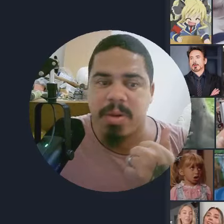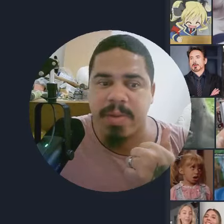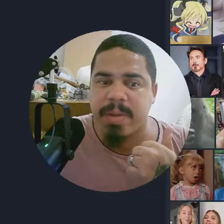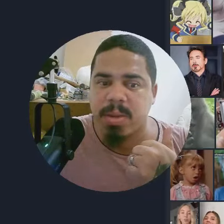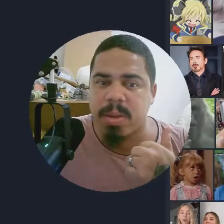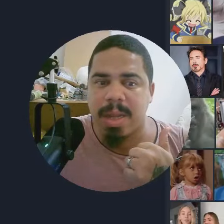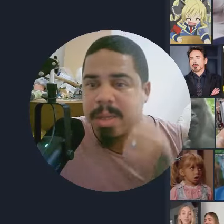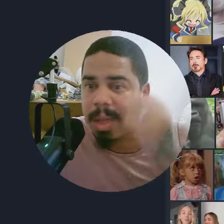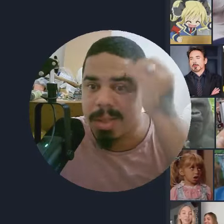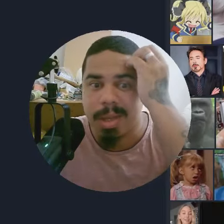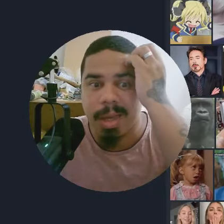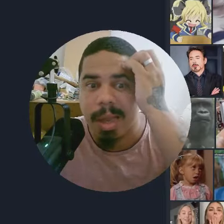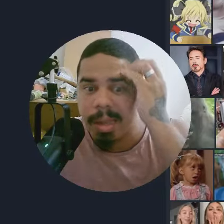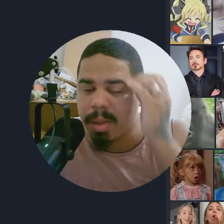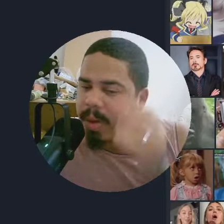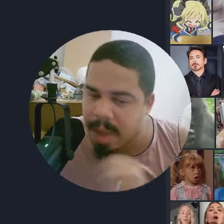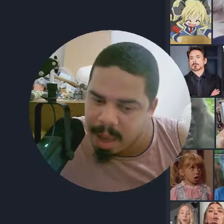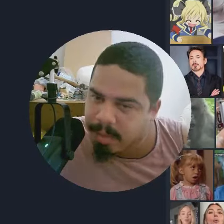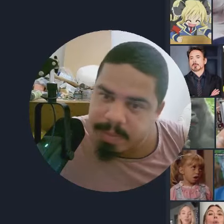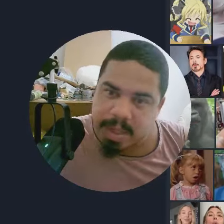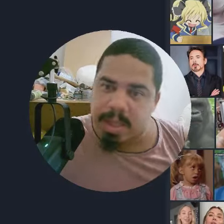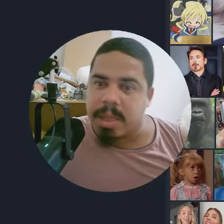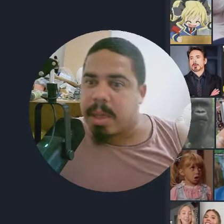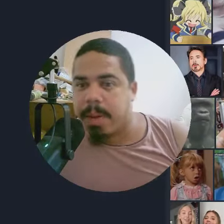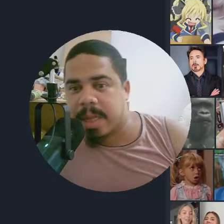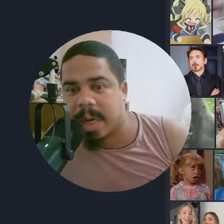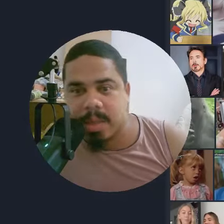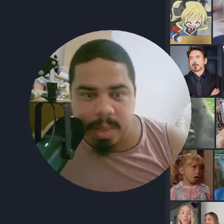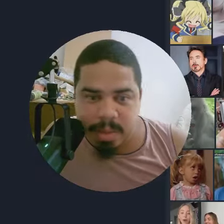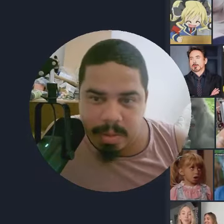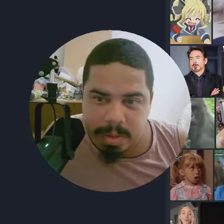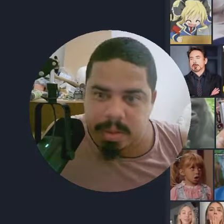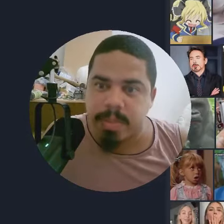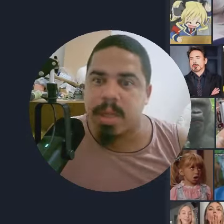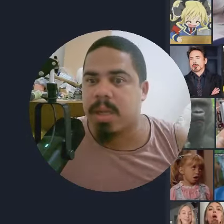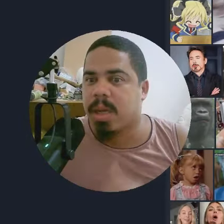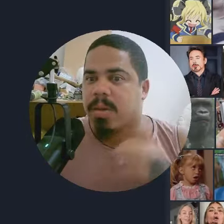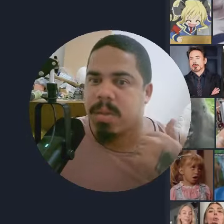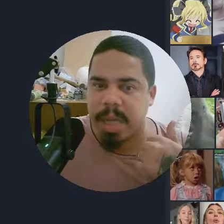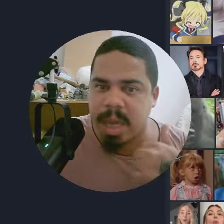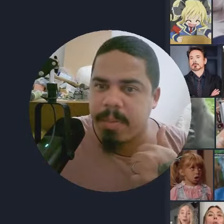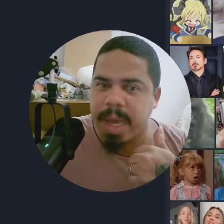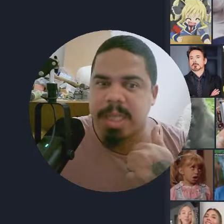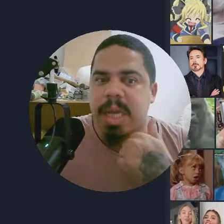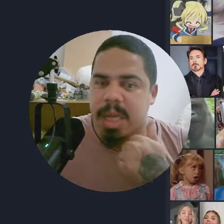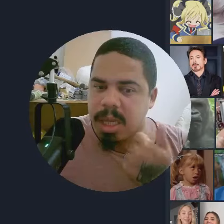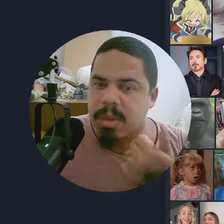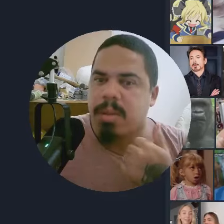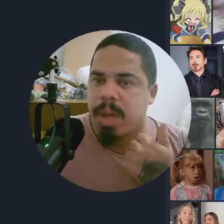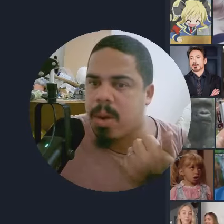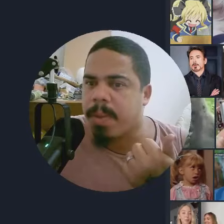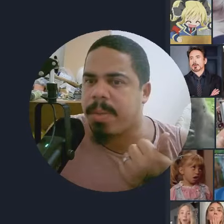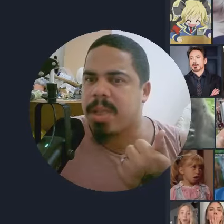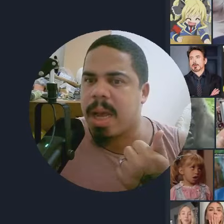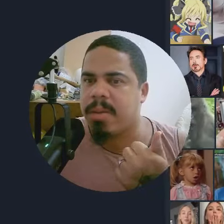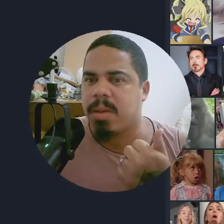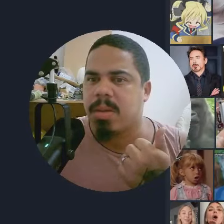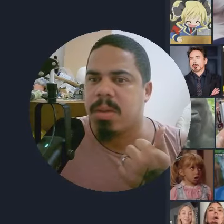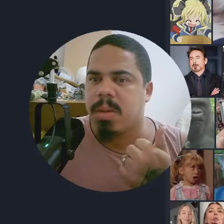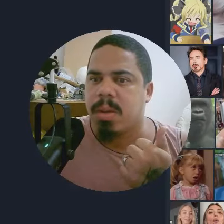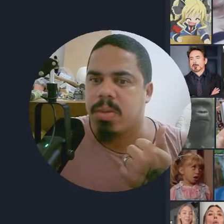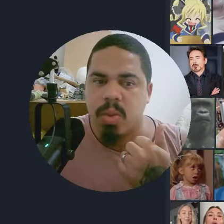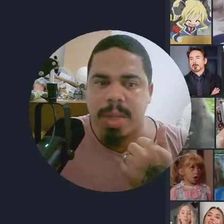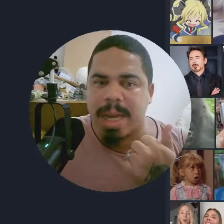O patrão que ficava doido lá, Gideão, você tá aqui ainda? É porque atrasou as coisas. Entendeu? O cara dava um miguezinho ali, porque